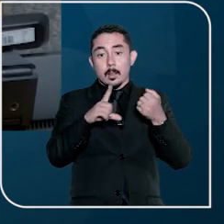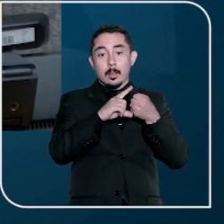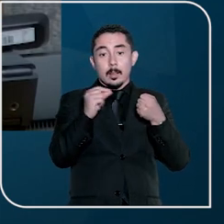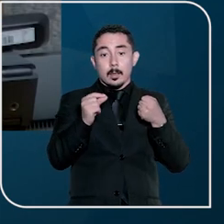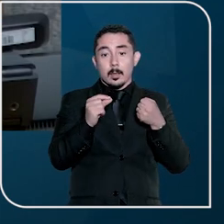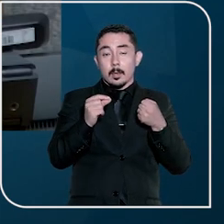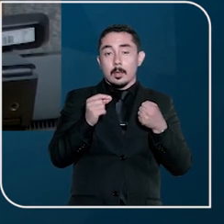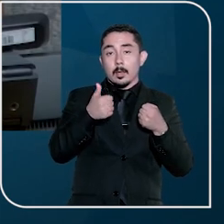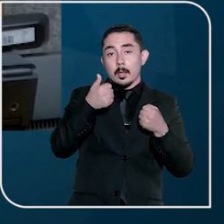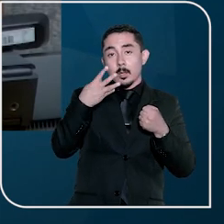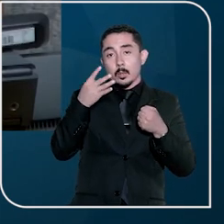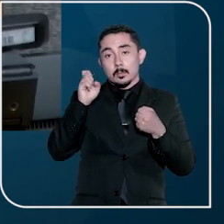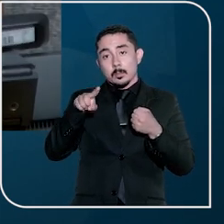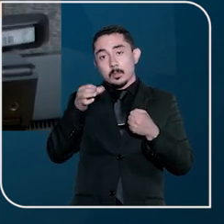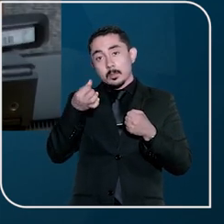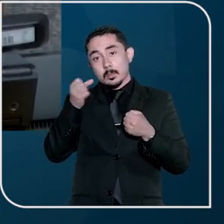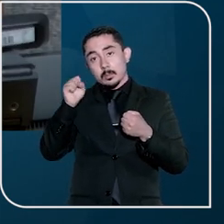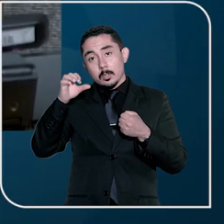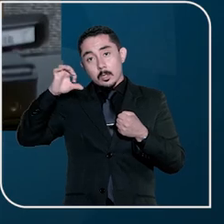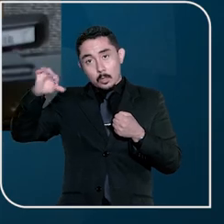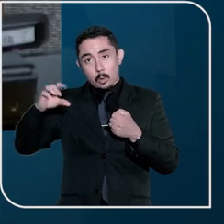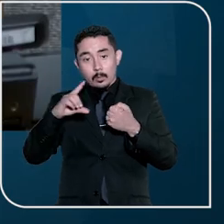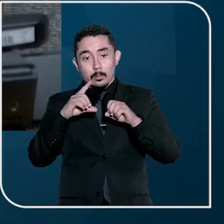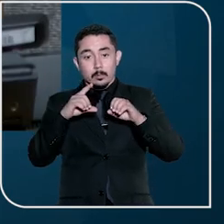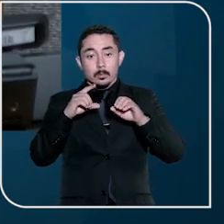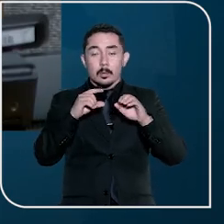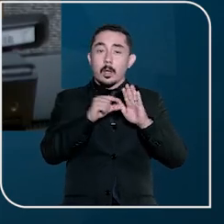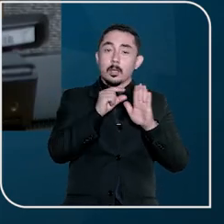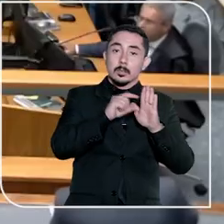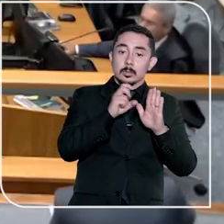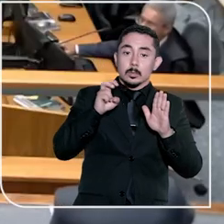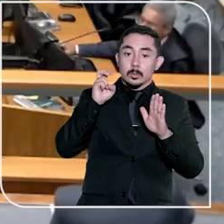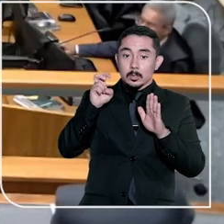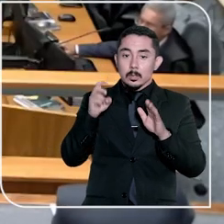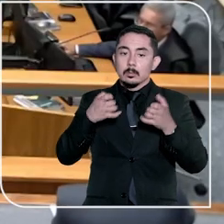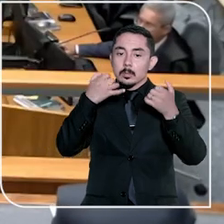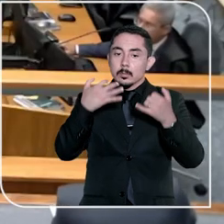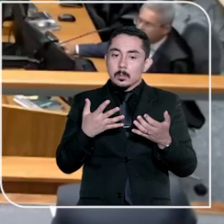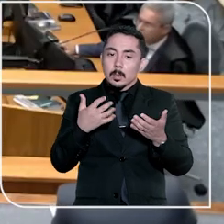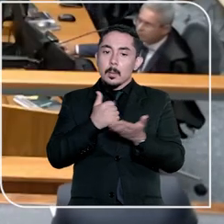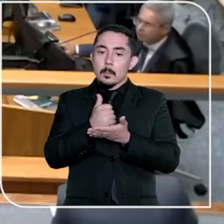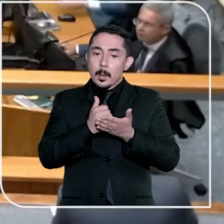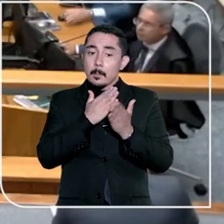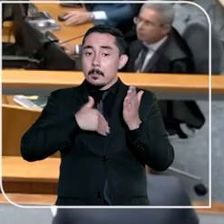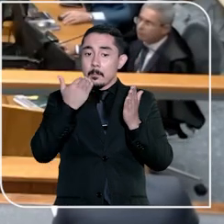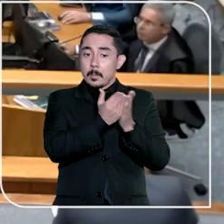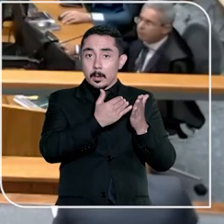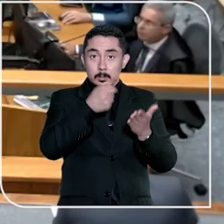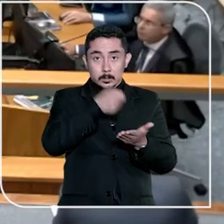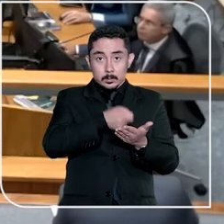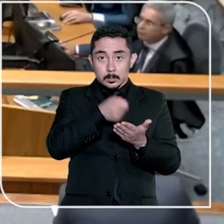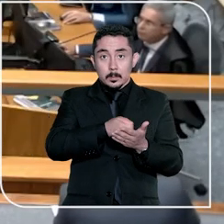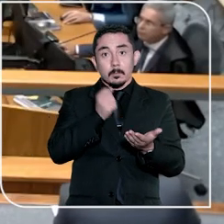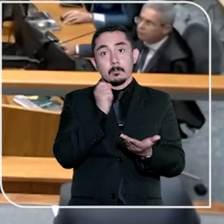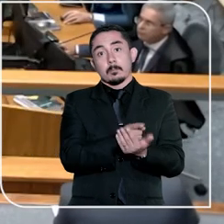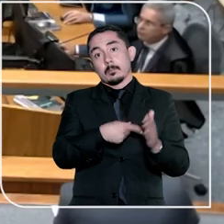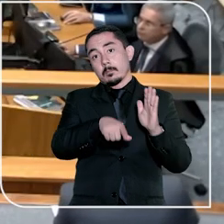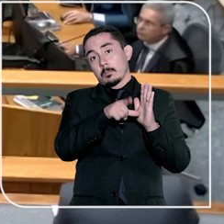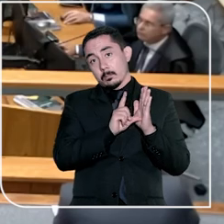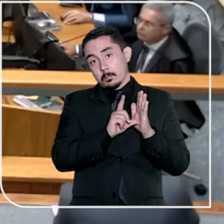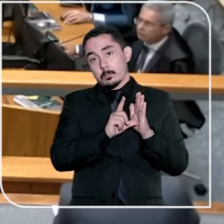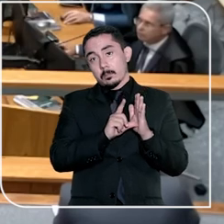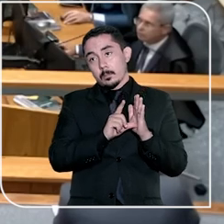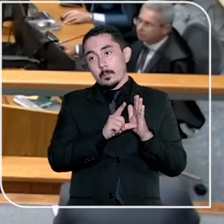lei 14689 de 2023 trouxe um fundamento a mais para impedir a exigência do